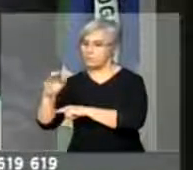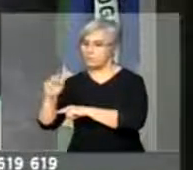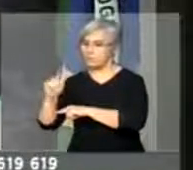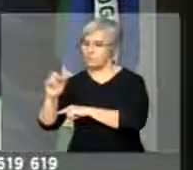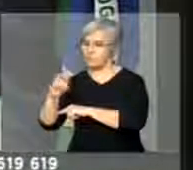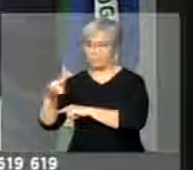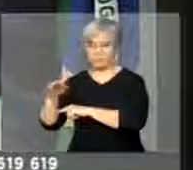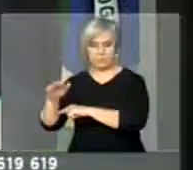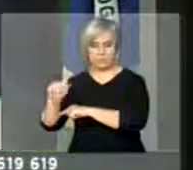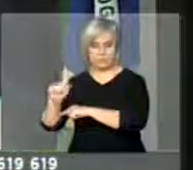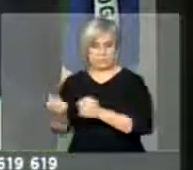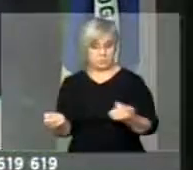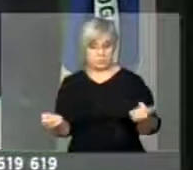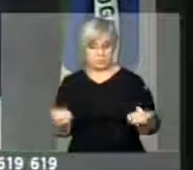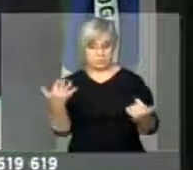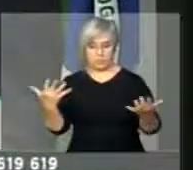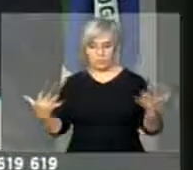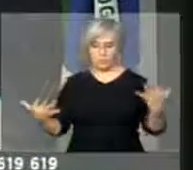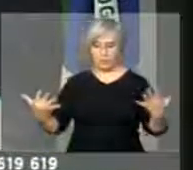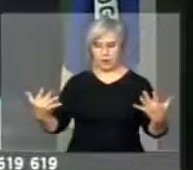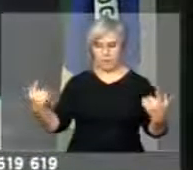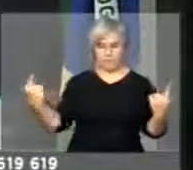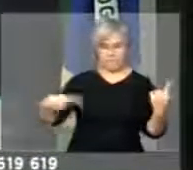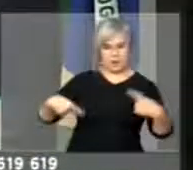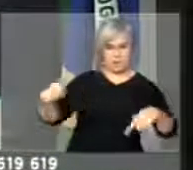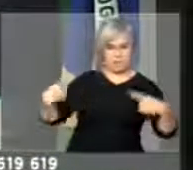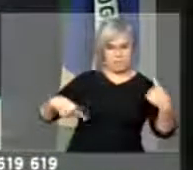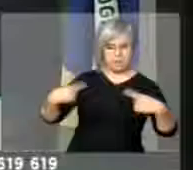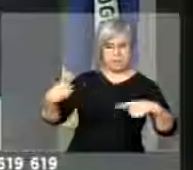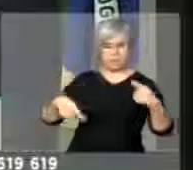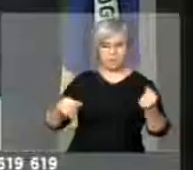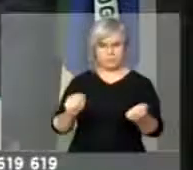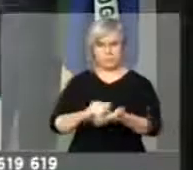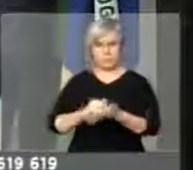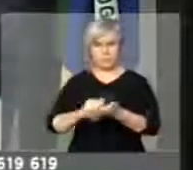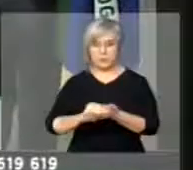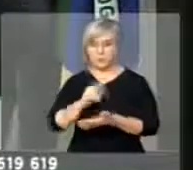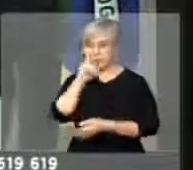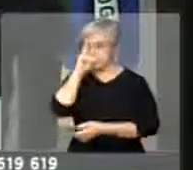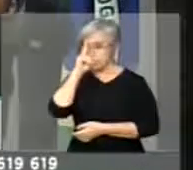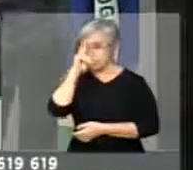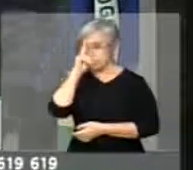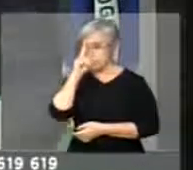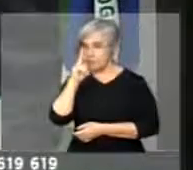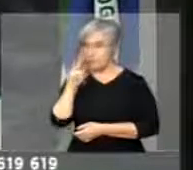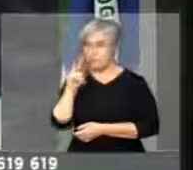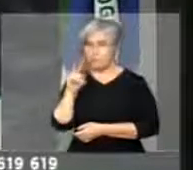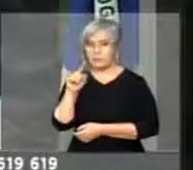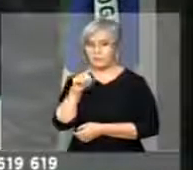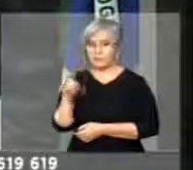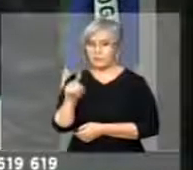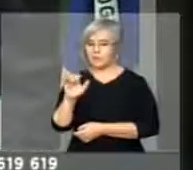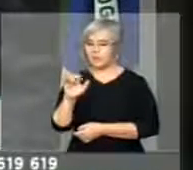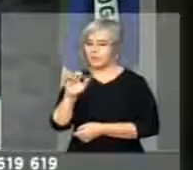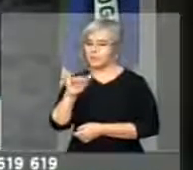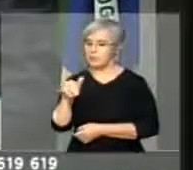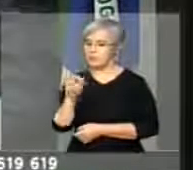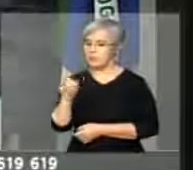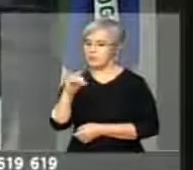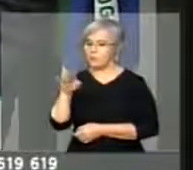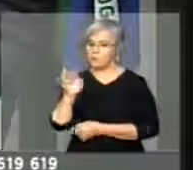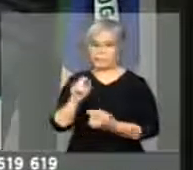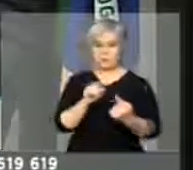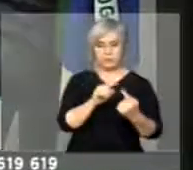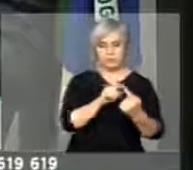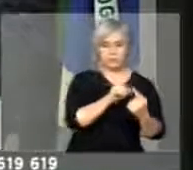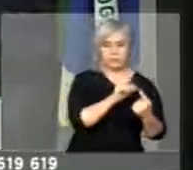e José Jorge. Lembro-lhes que Zé Jorge e Rodolfo Torinho, um pela Bahia